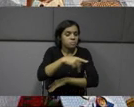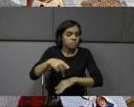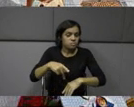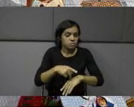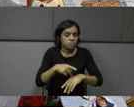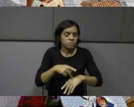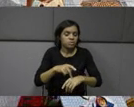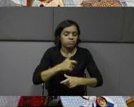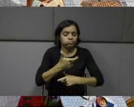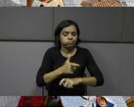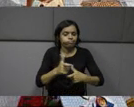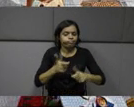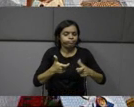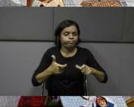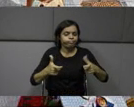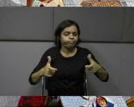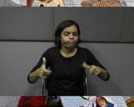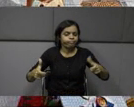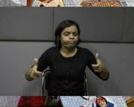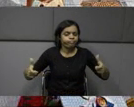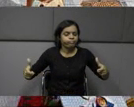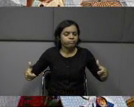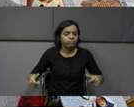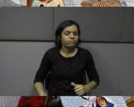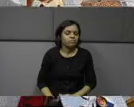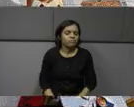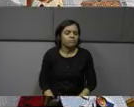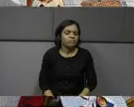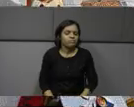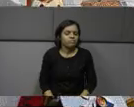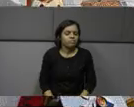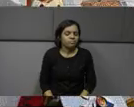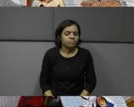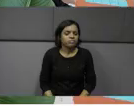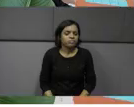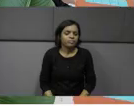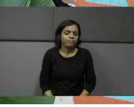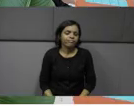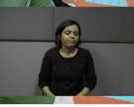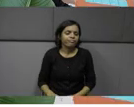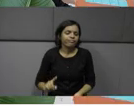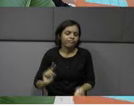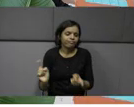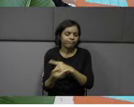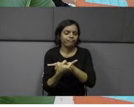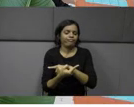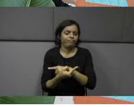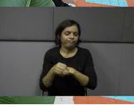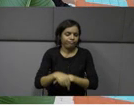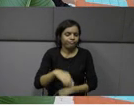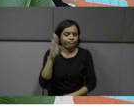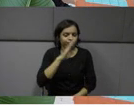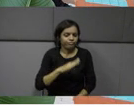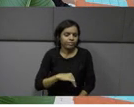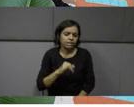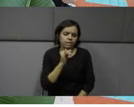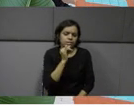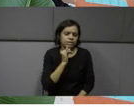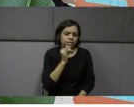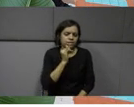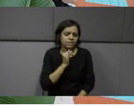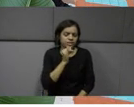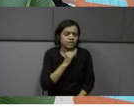aumentando o limite de velocidade chegando a cadeirinha a gente está na contramão disso é um exemplo da praça